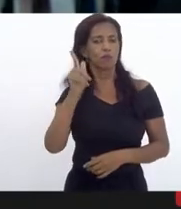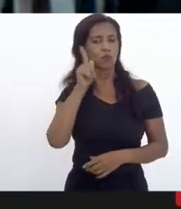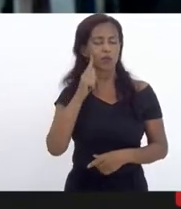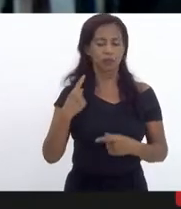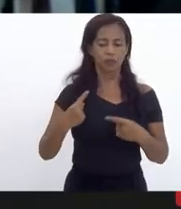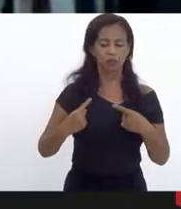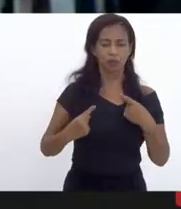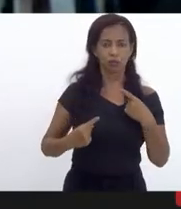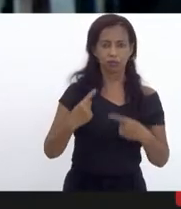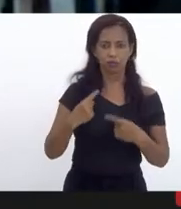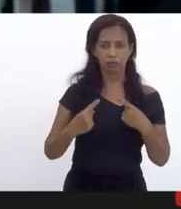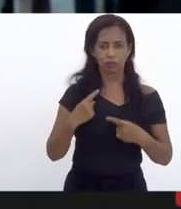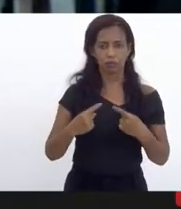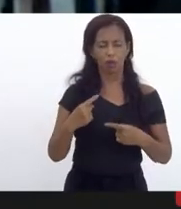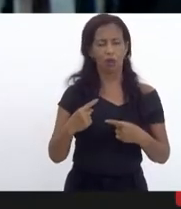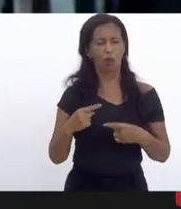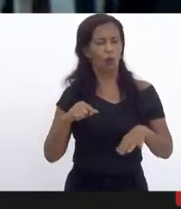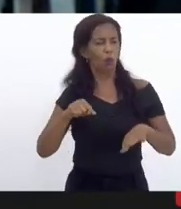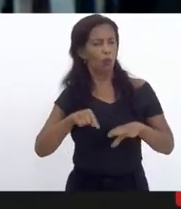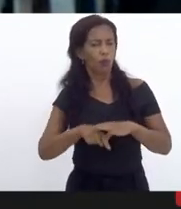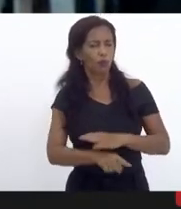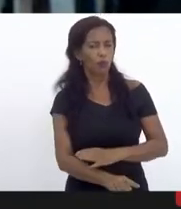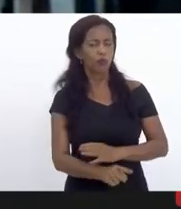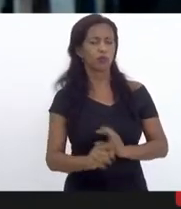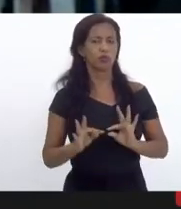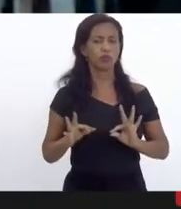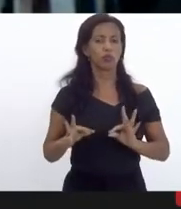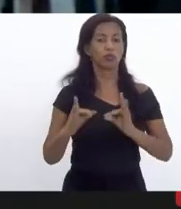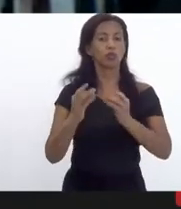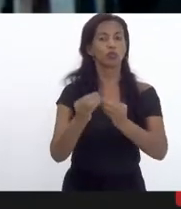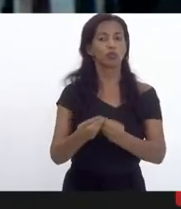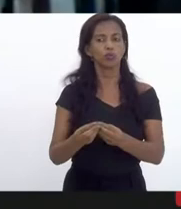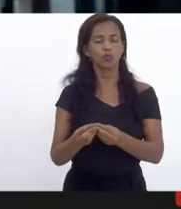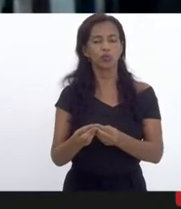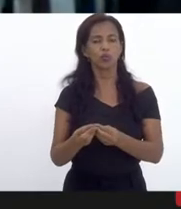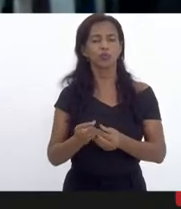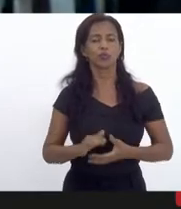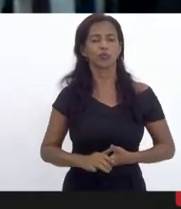discuta com profundidade e seriedade